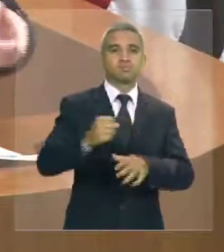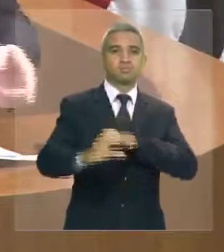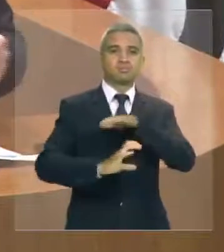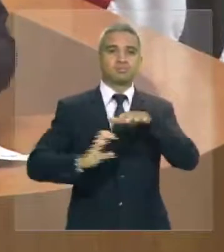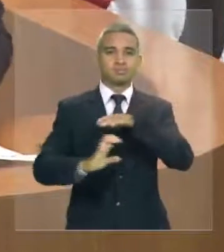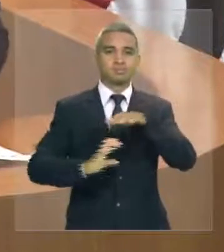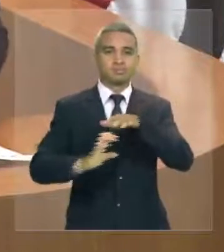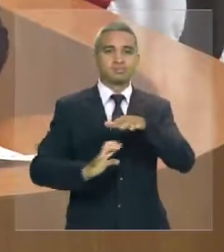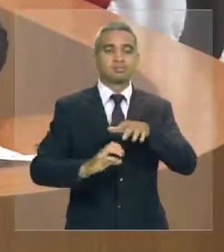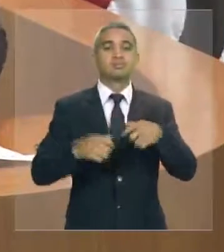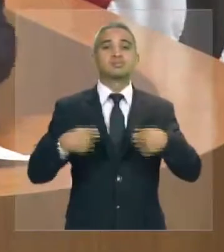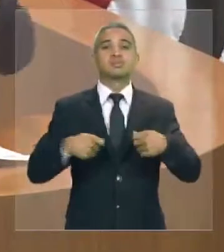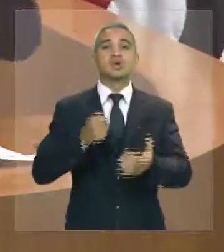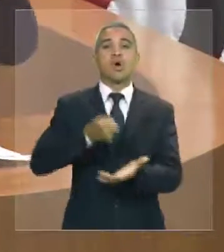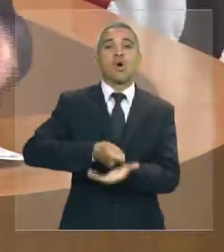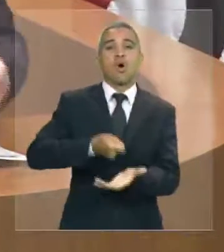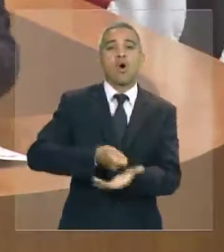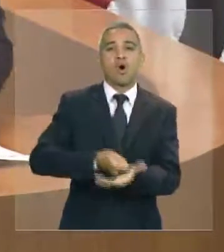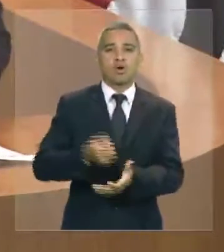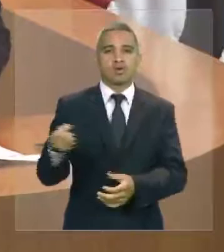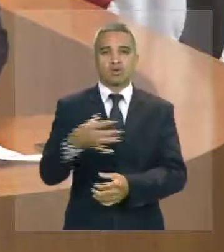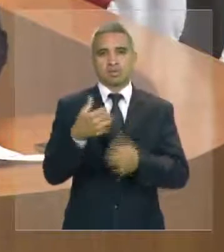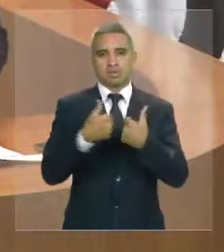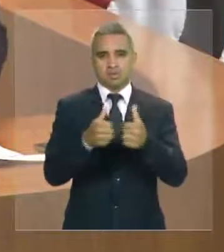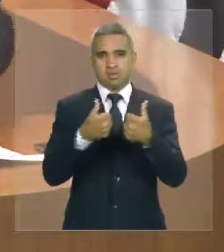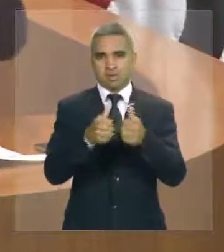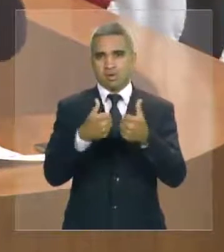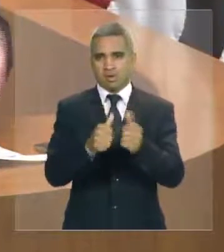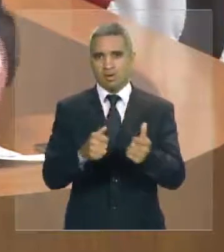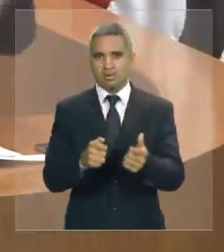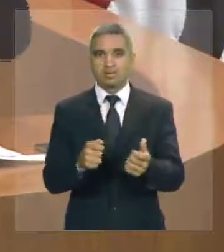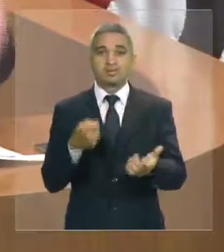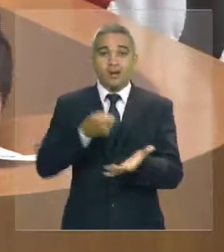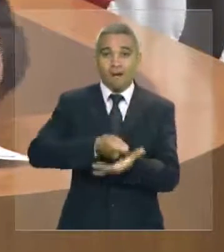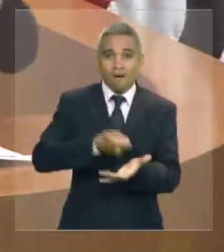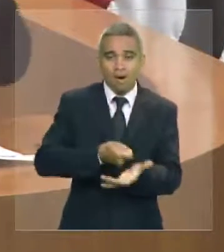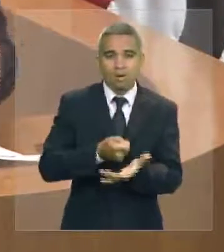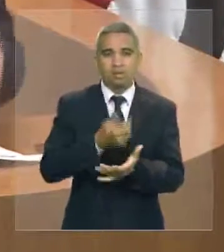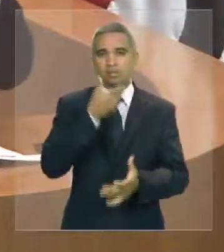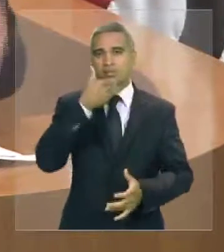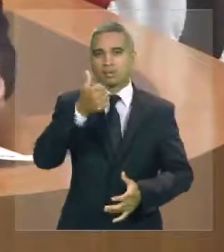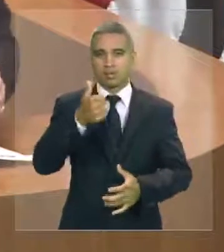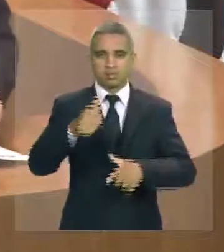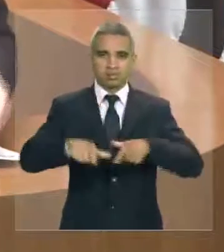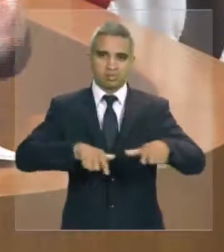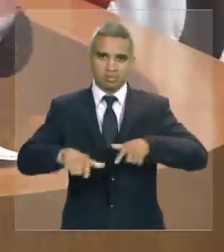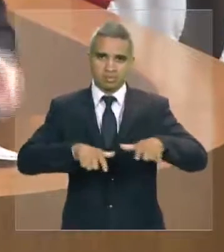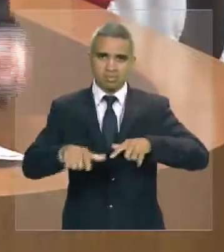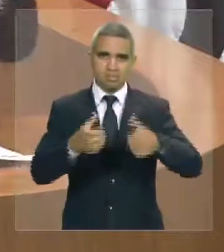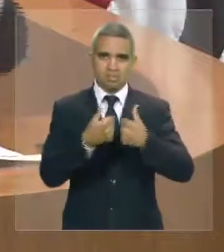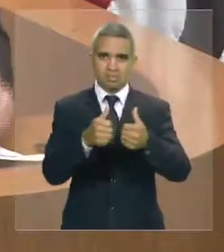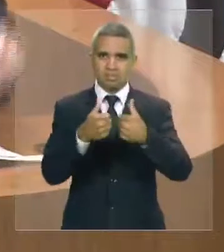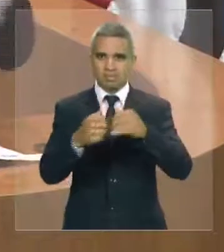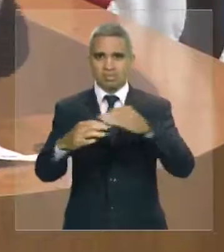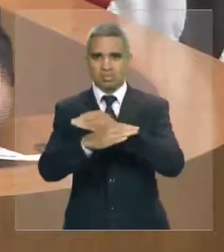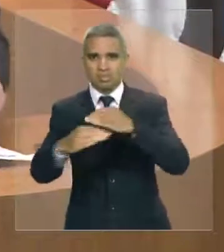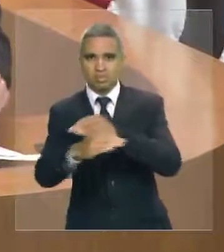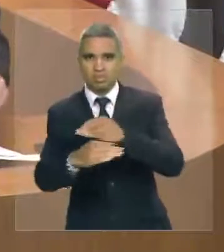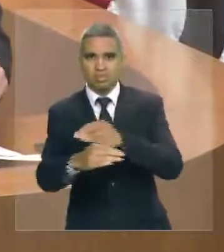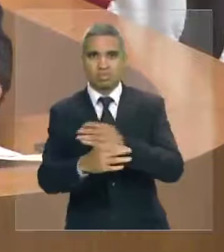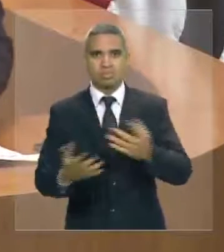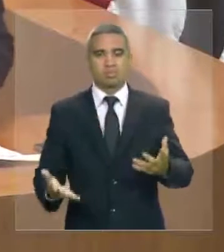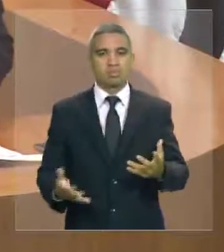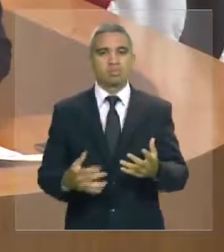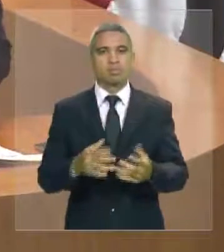trazer novos ônibus, terão que melhorar os serviços, terão compromissos contratuais a cumprir, e esses compromissos serão